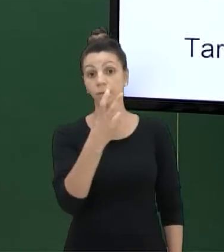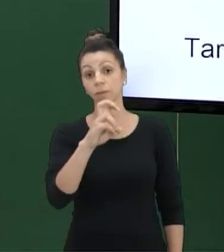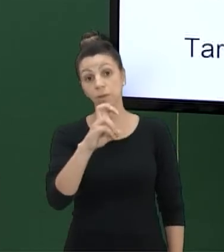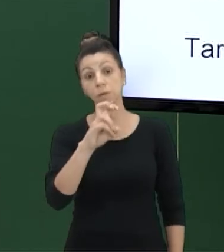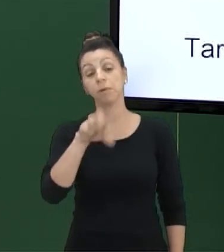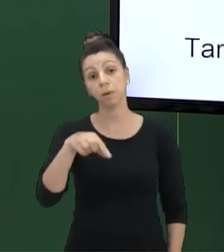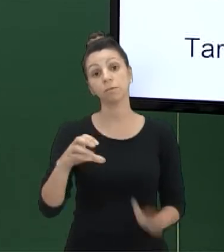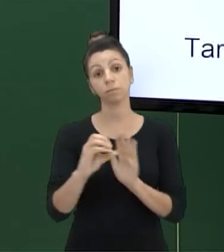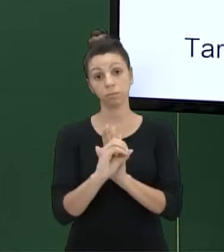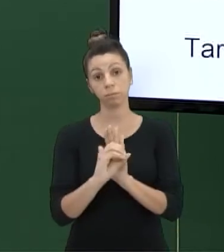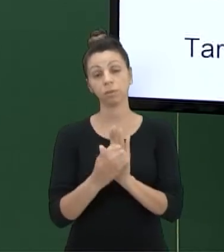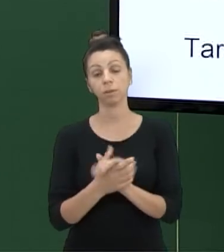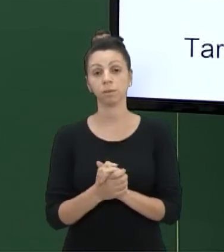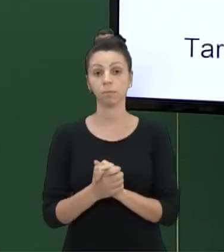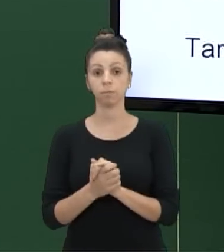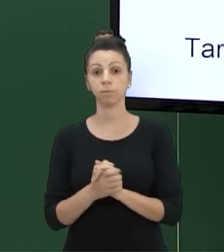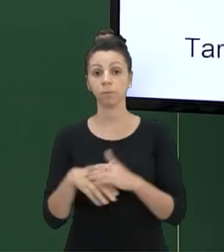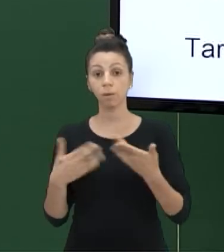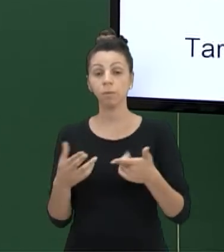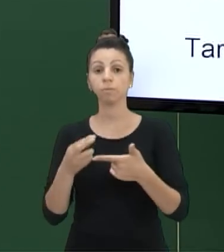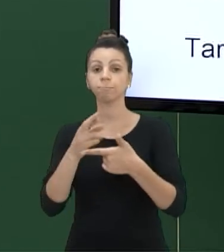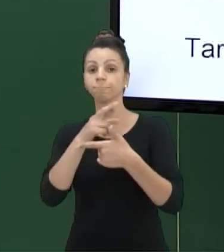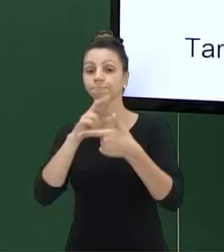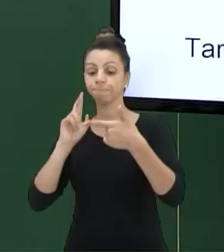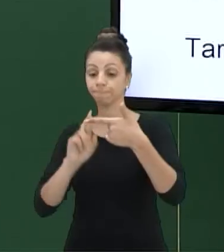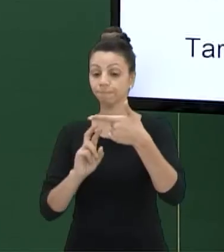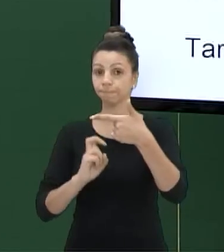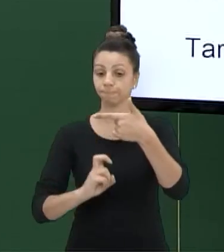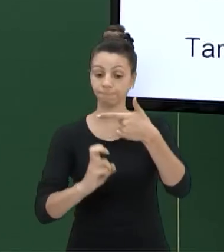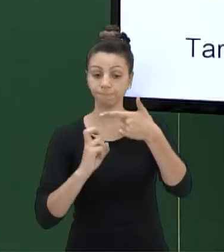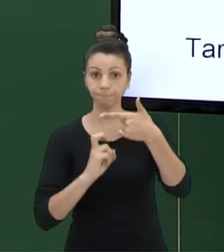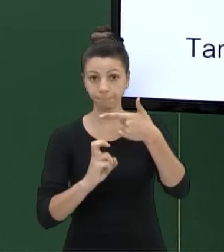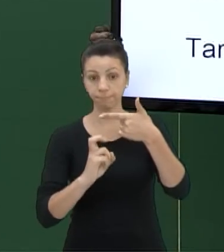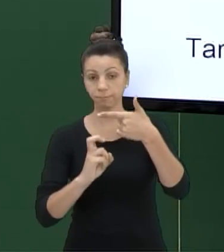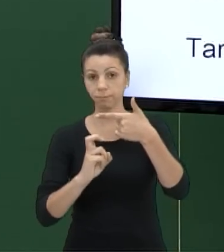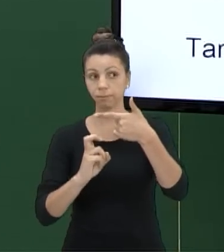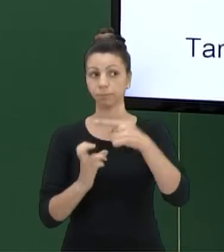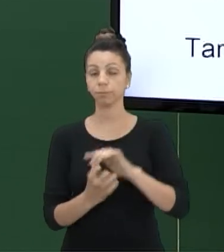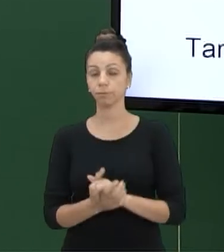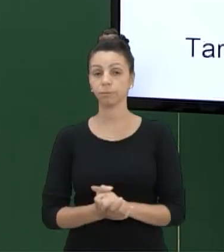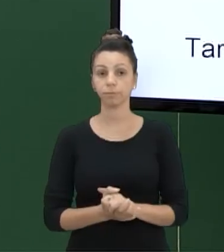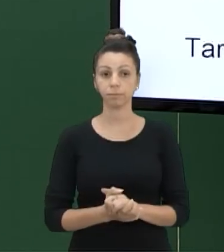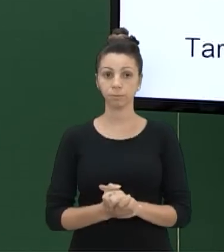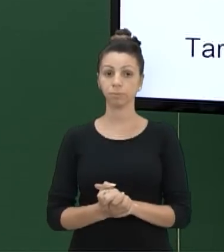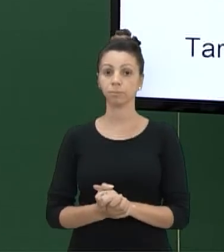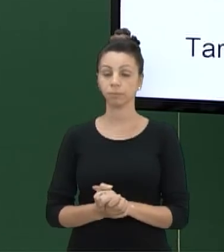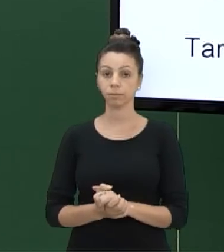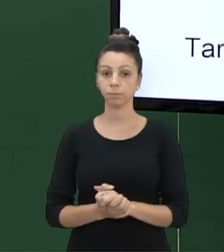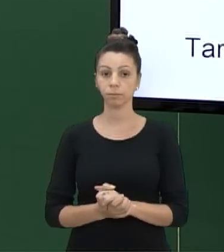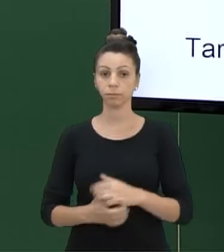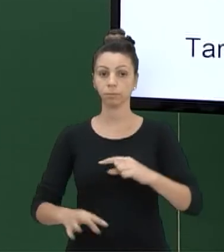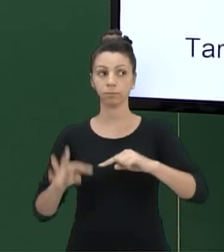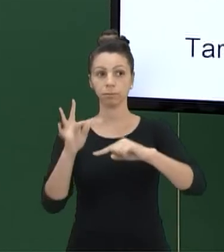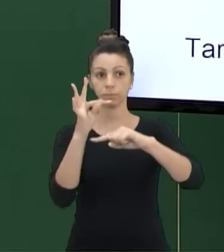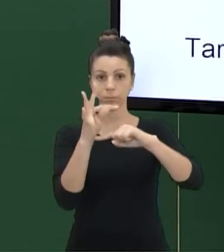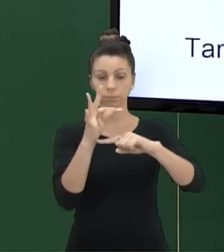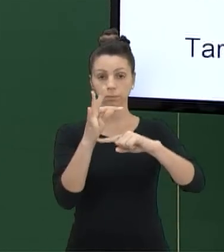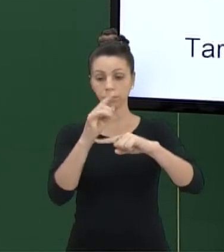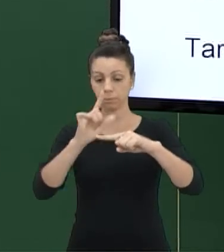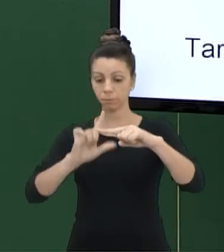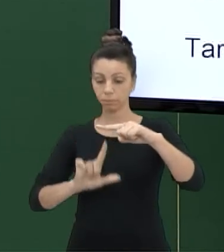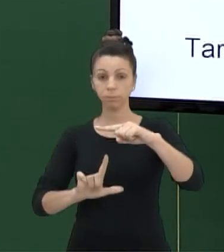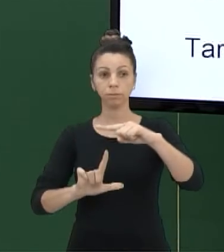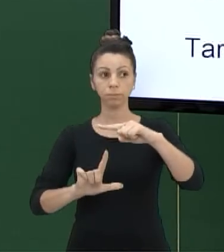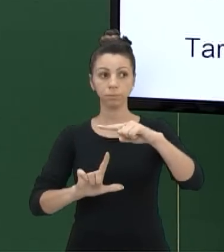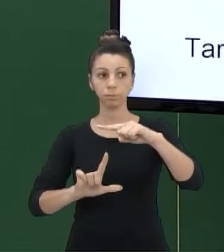5. Então, quando a gente fez a nossa fração, nossa divisão de tarefa por litro, a gente tinha uma nova fração